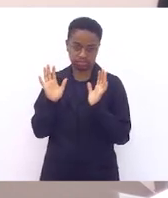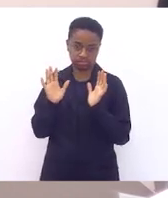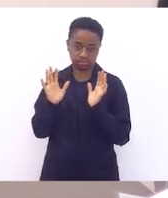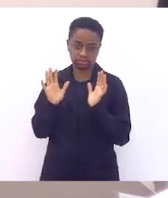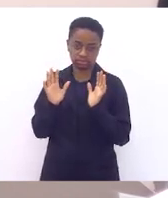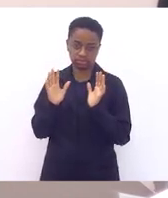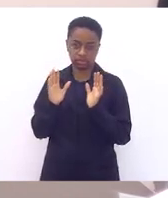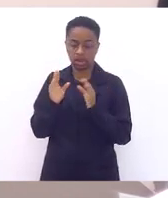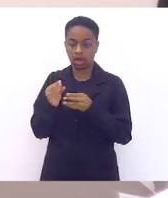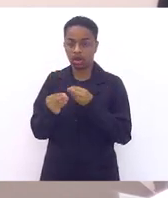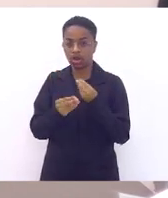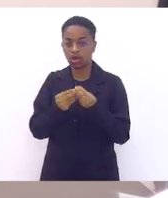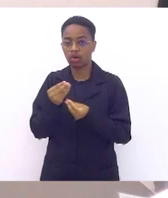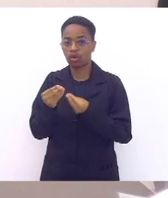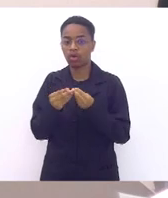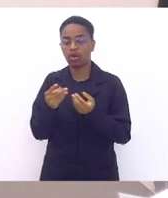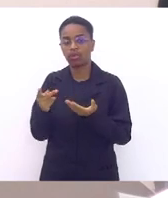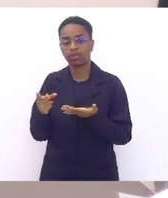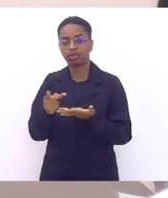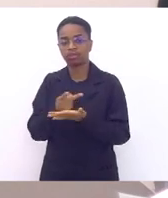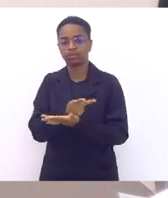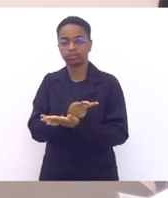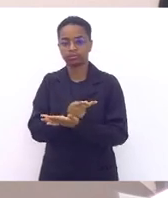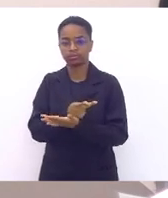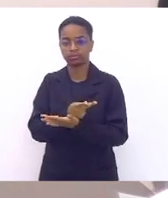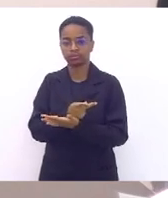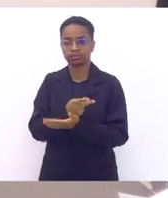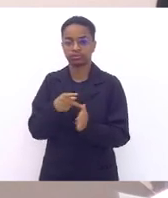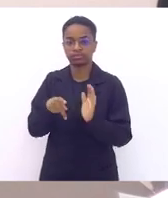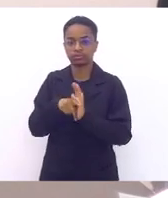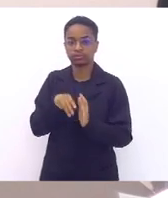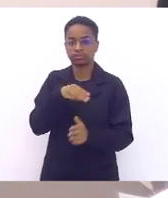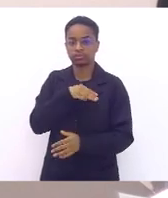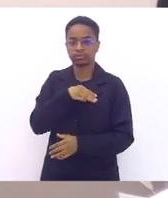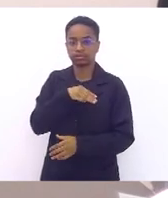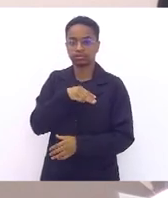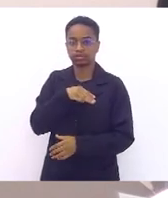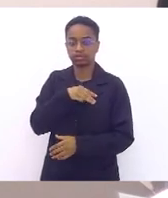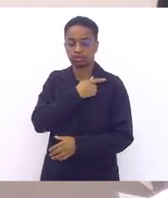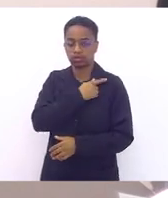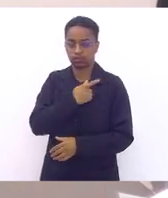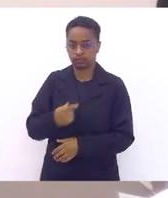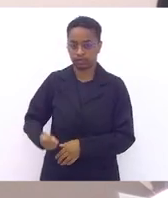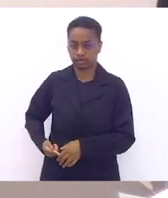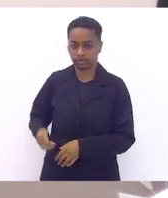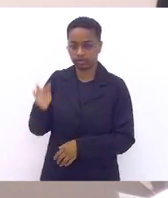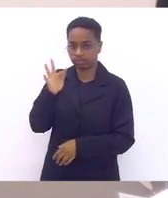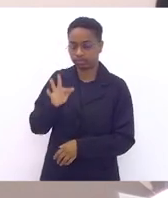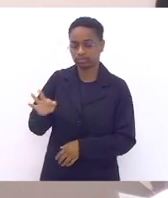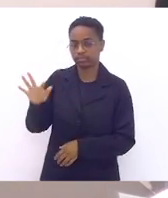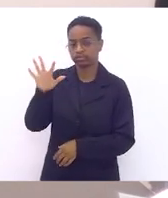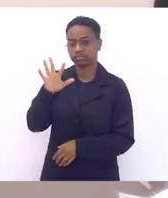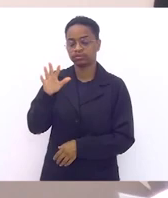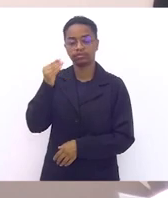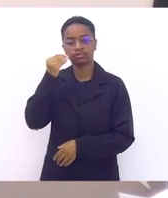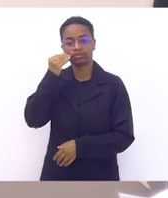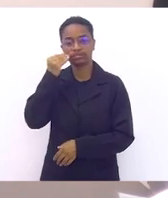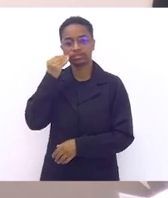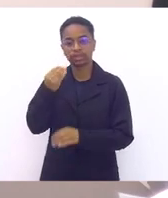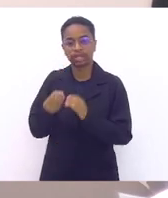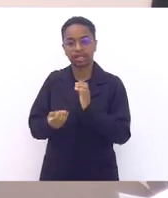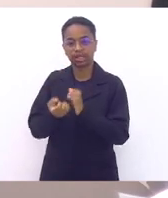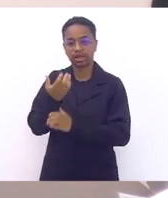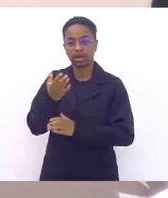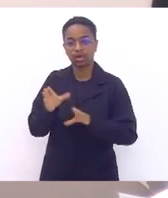nos moldes do que foi feito pelo Ministério da Saúde, pelo governo federal, a criação